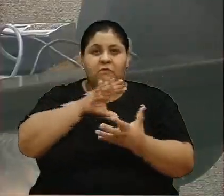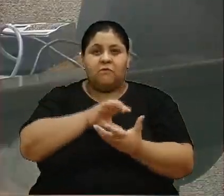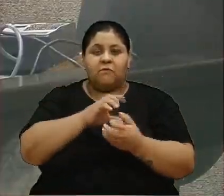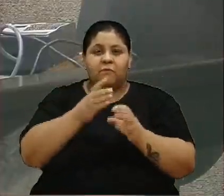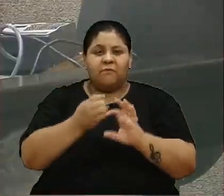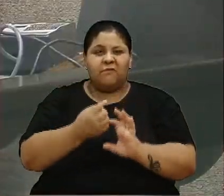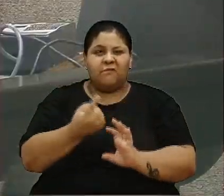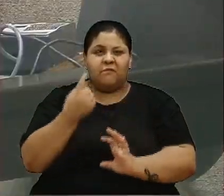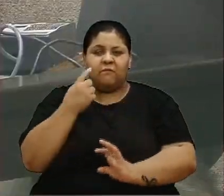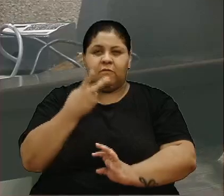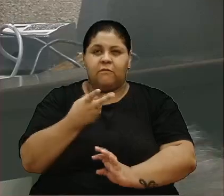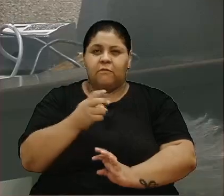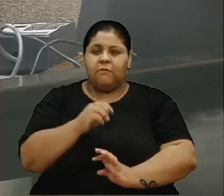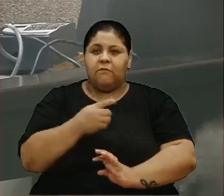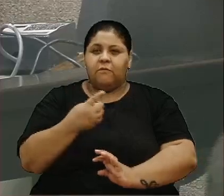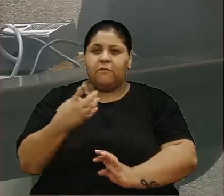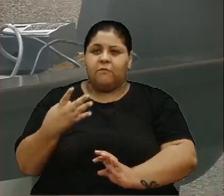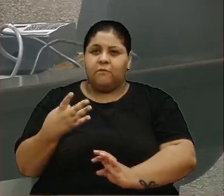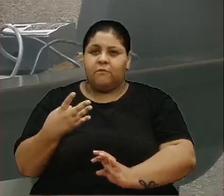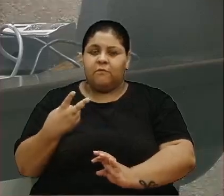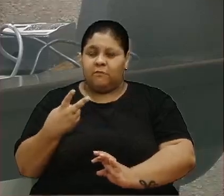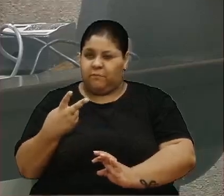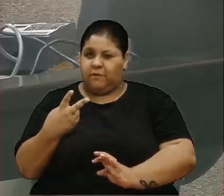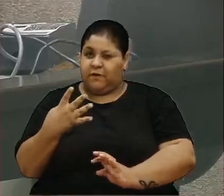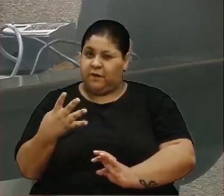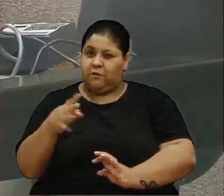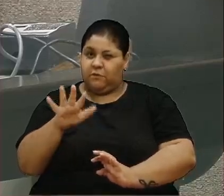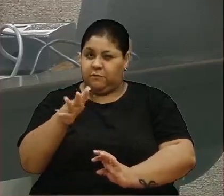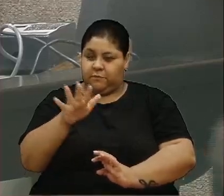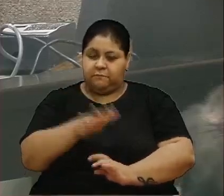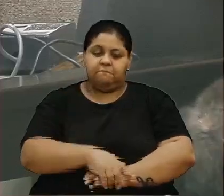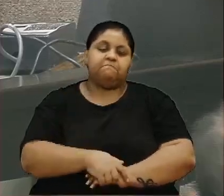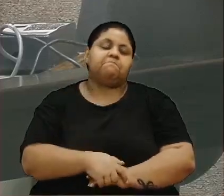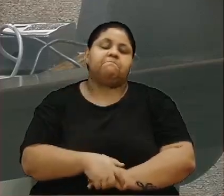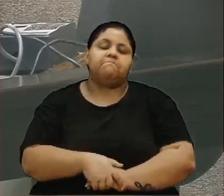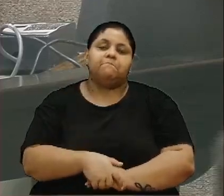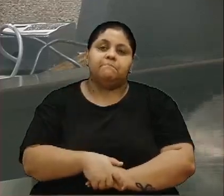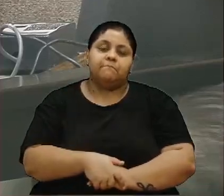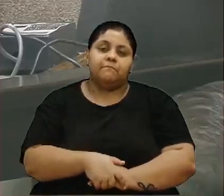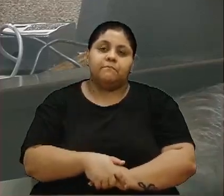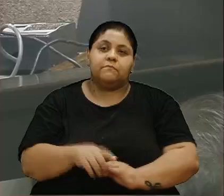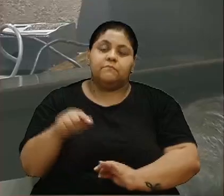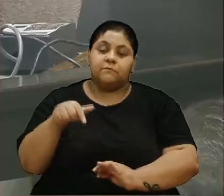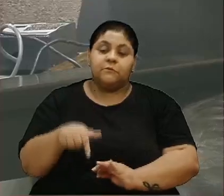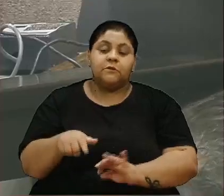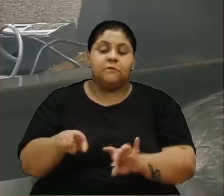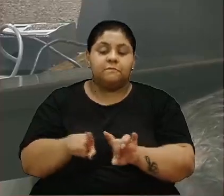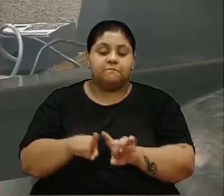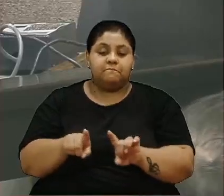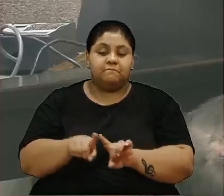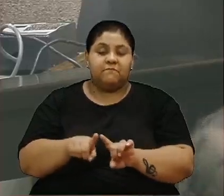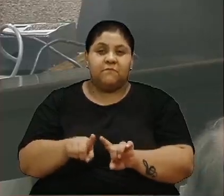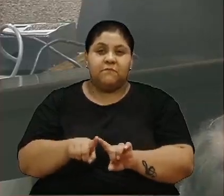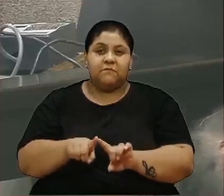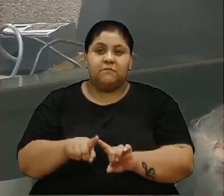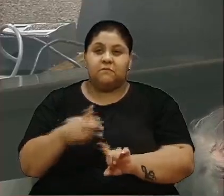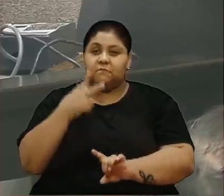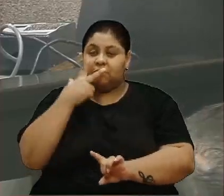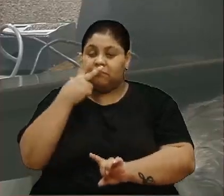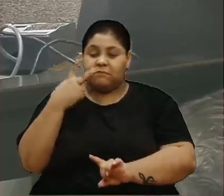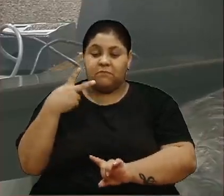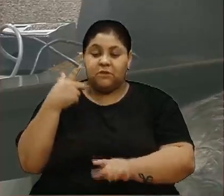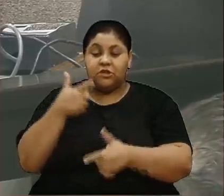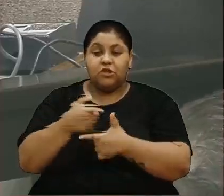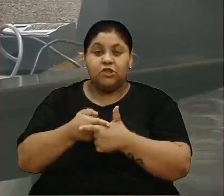em 2014, 2013 e 2014. E aqui eu também fiquei, como muitos vereadores,